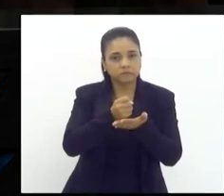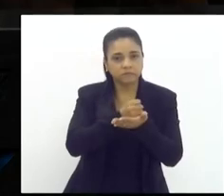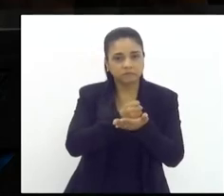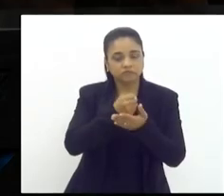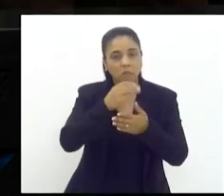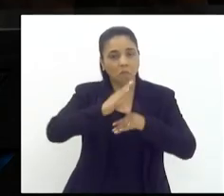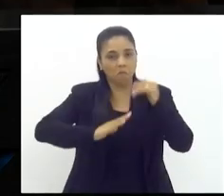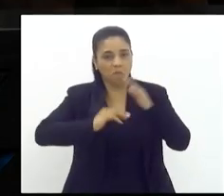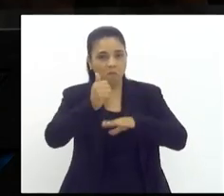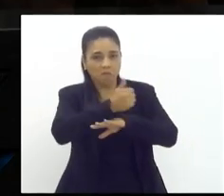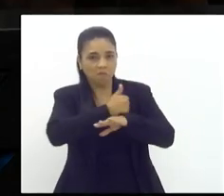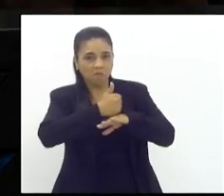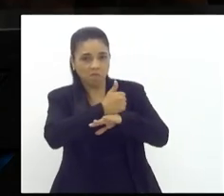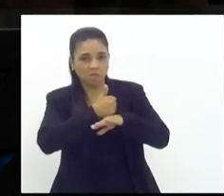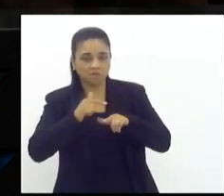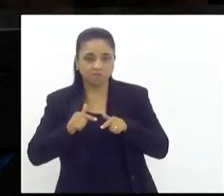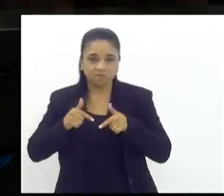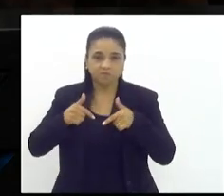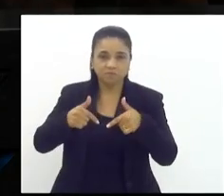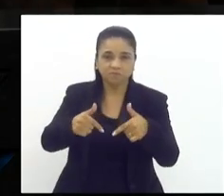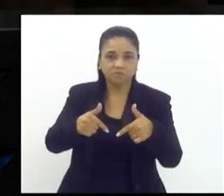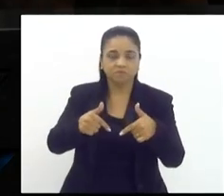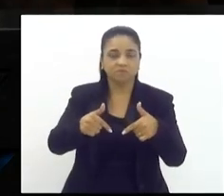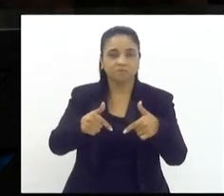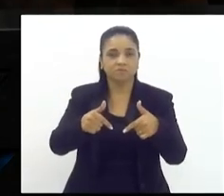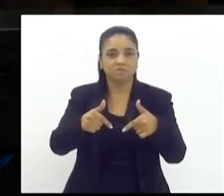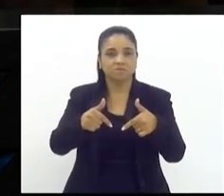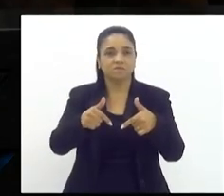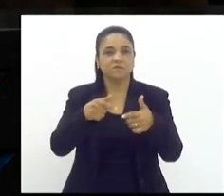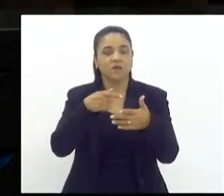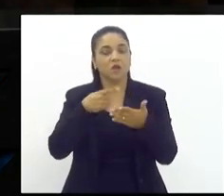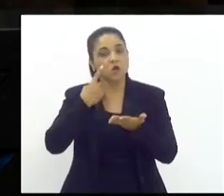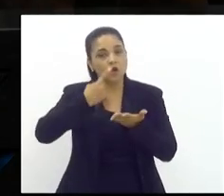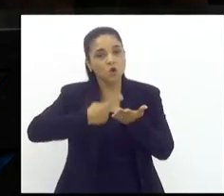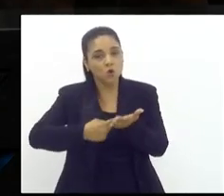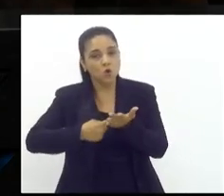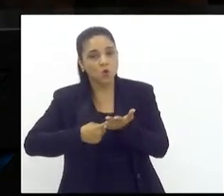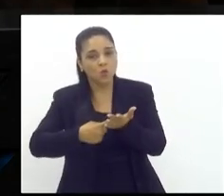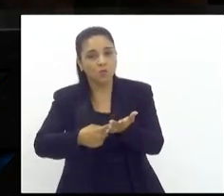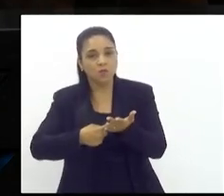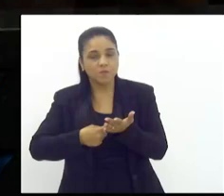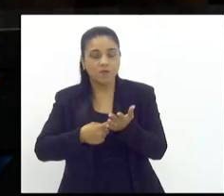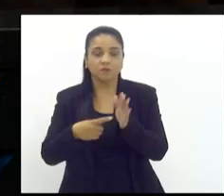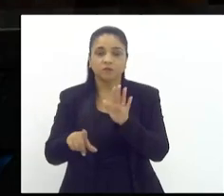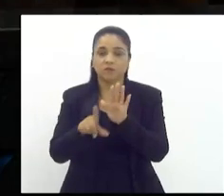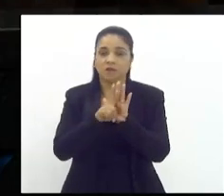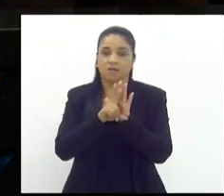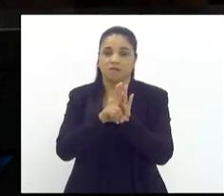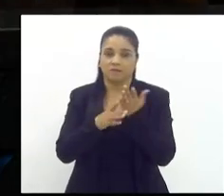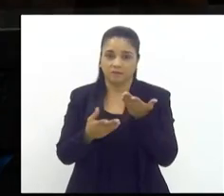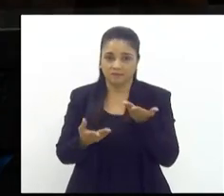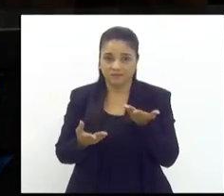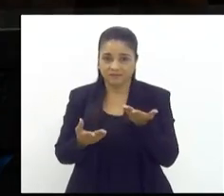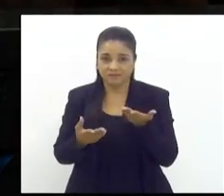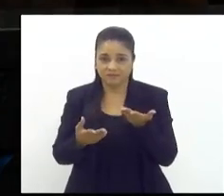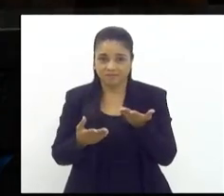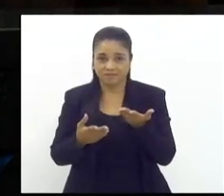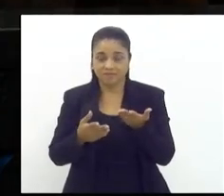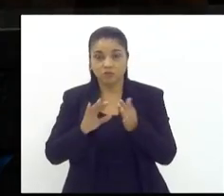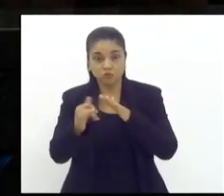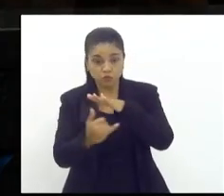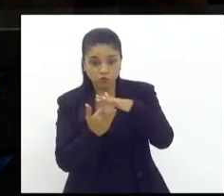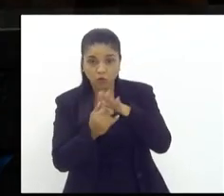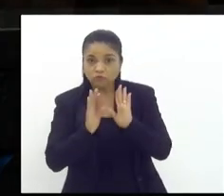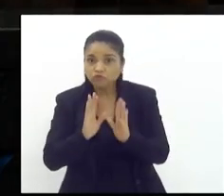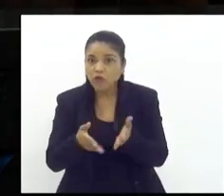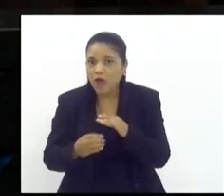prestação de assistências destinatários para o cumprimento de disposto nesta lei ora esses órgãos